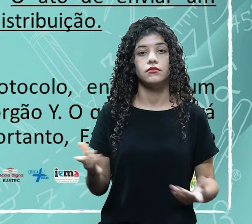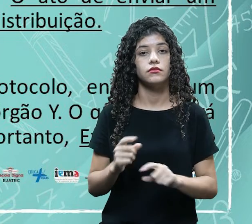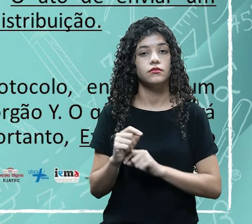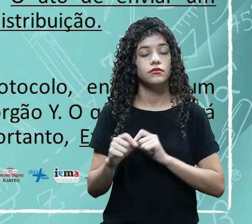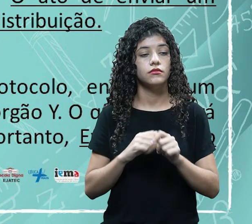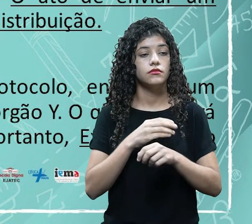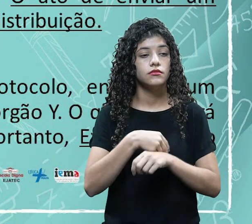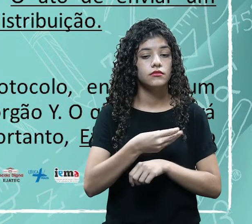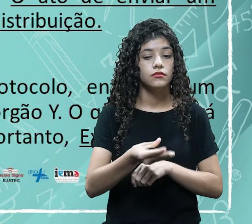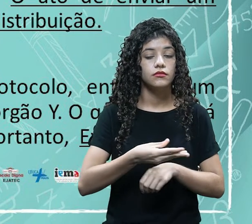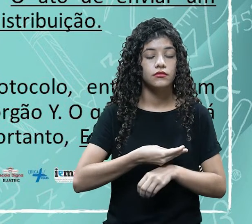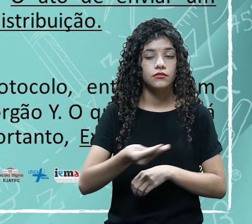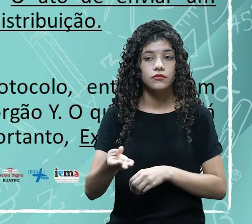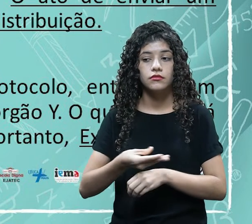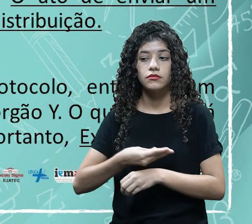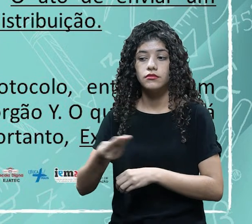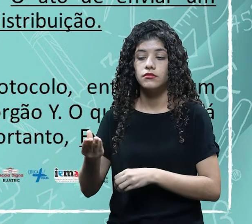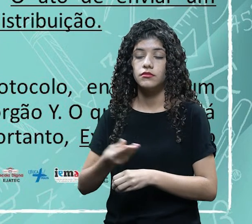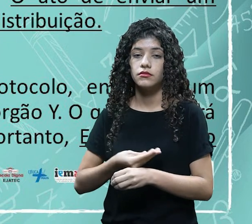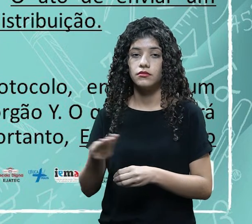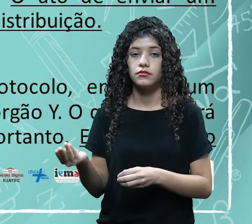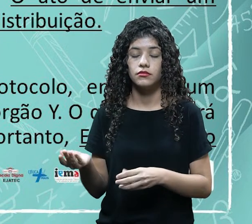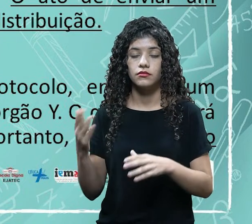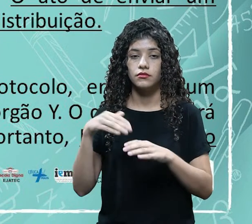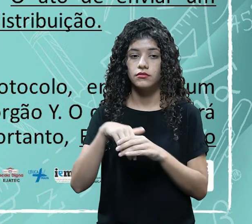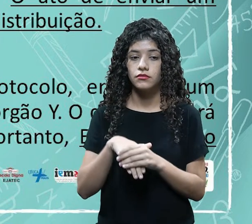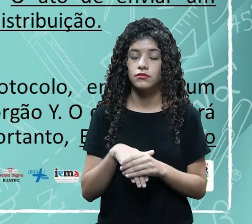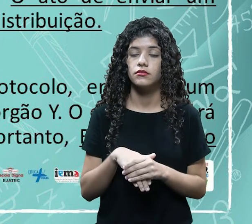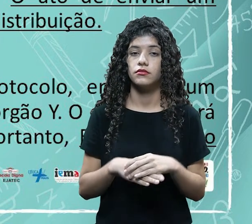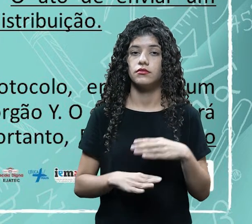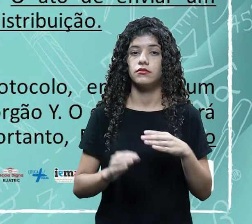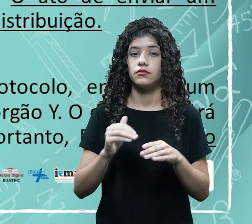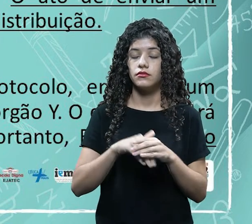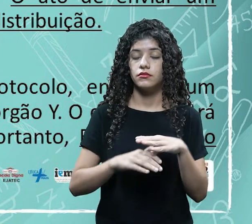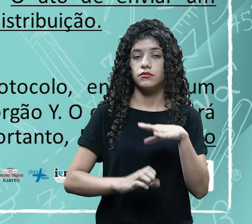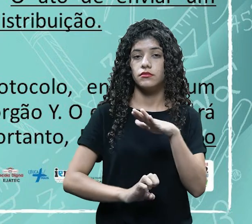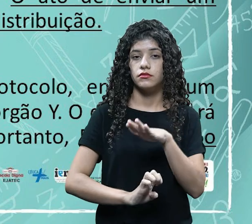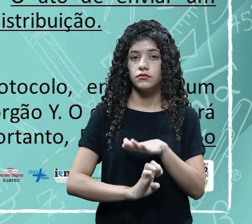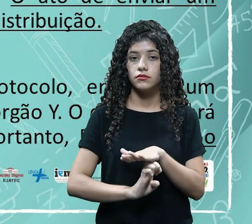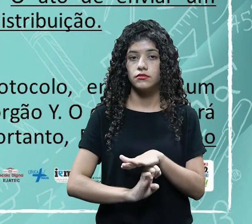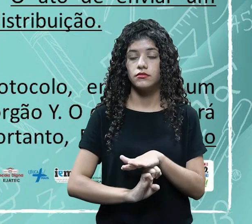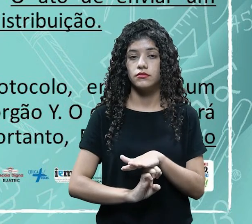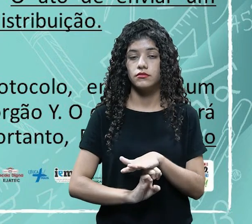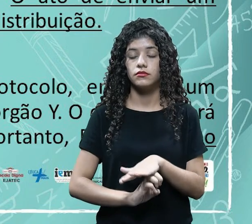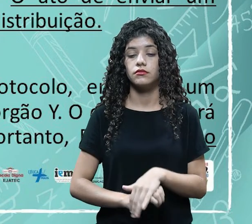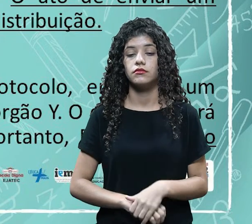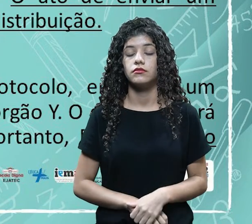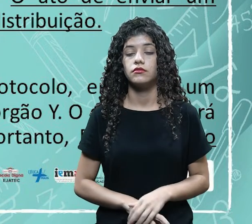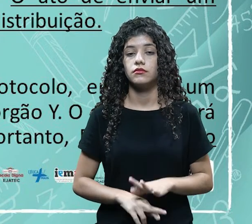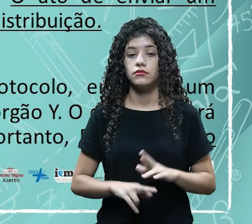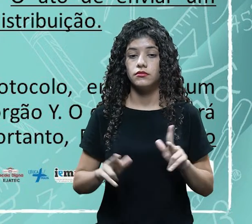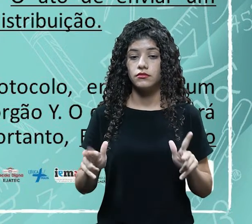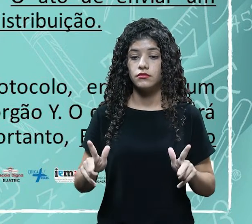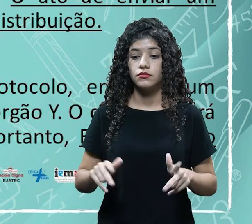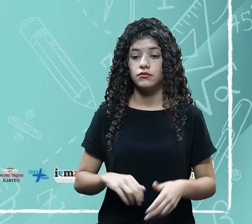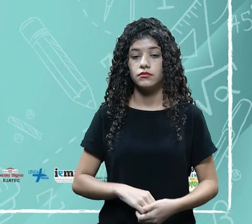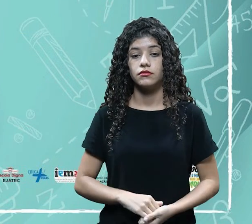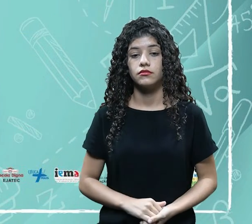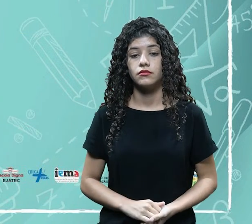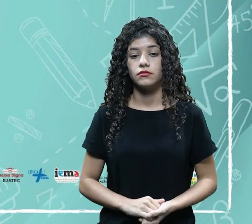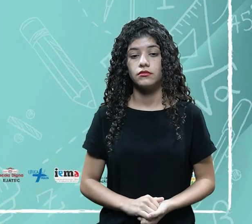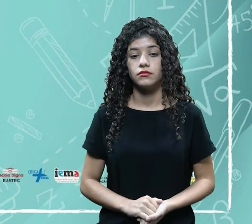Já a distribuição é um envio interno, internamente do documento. Temos essa